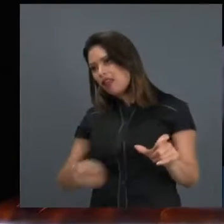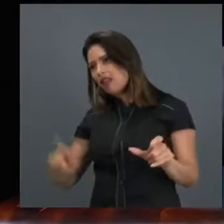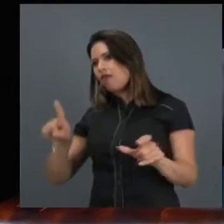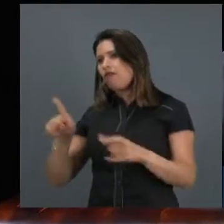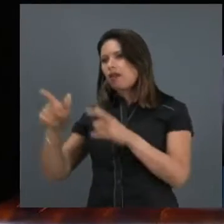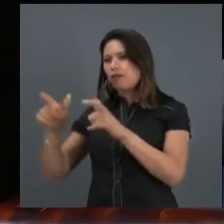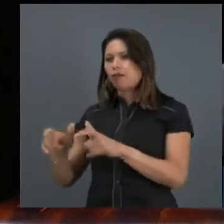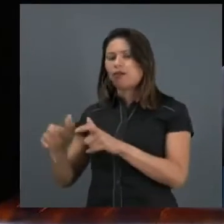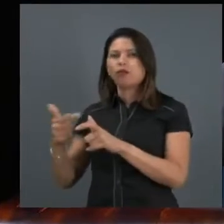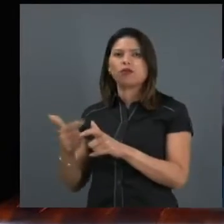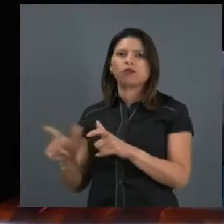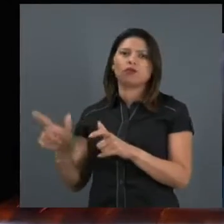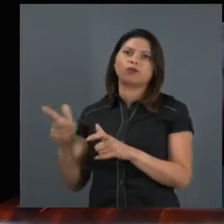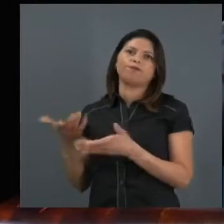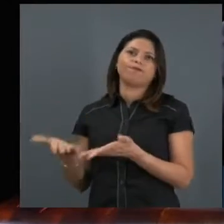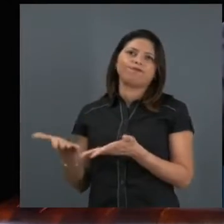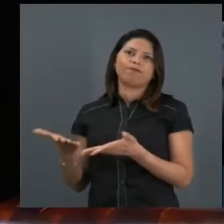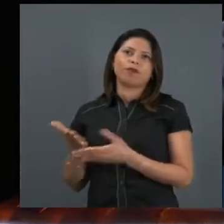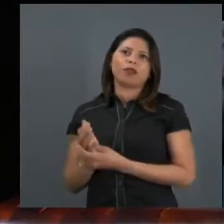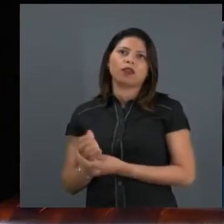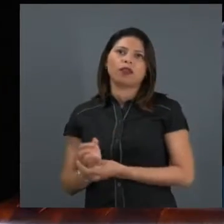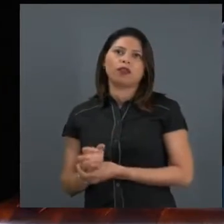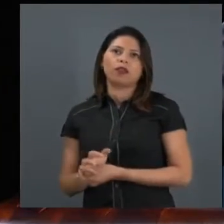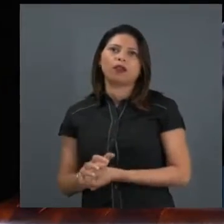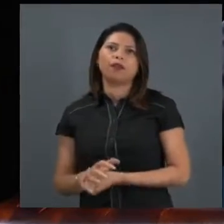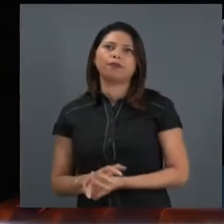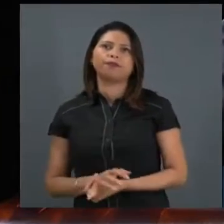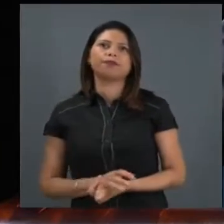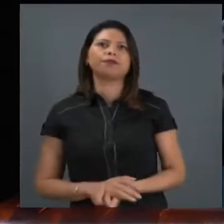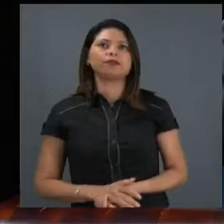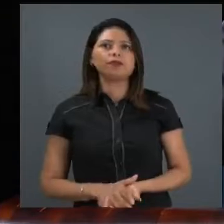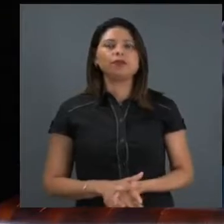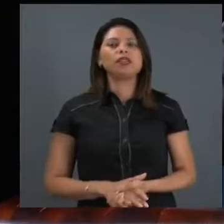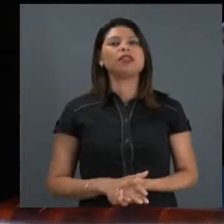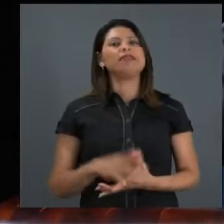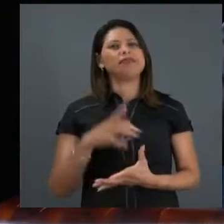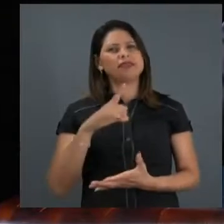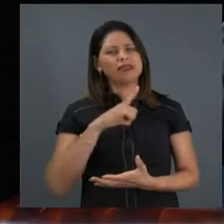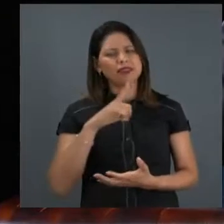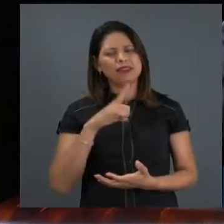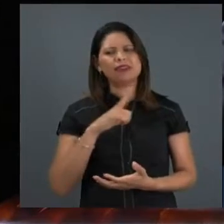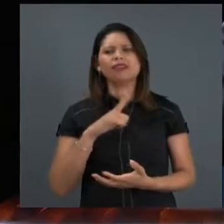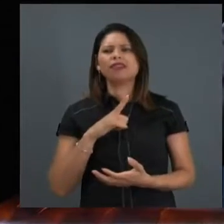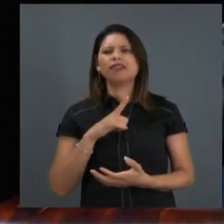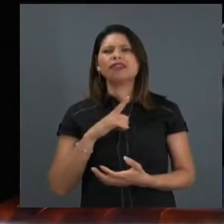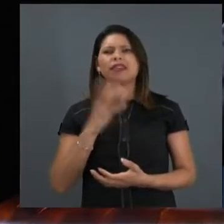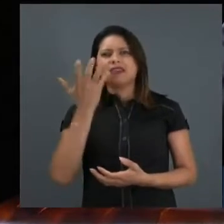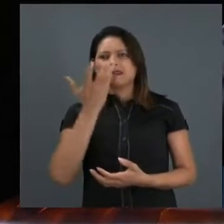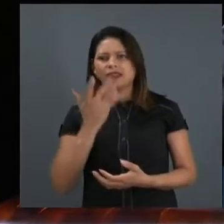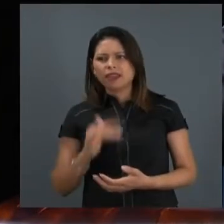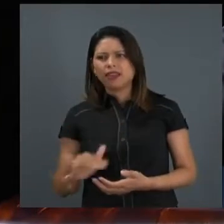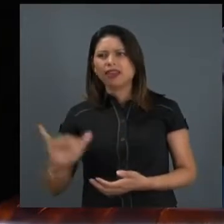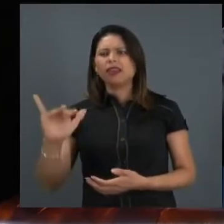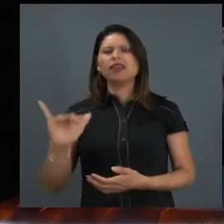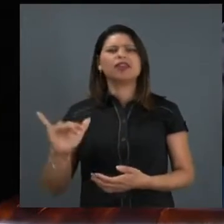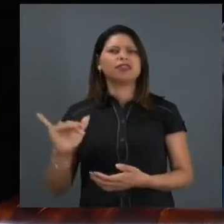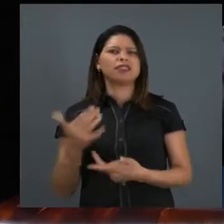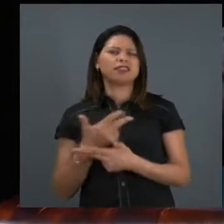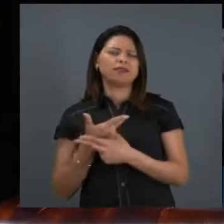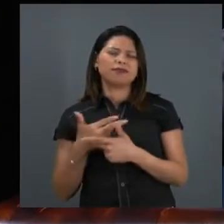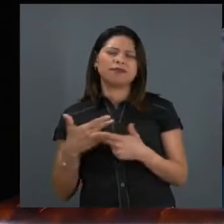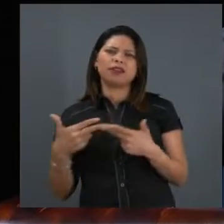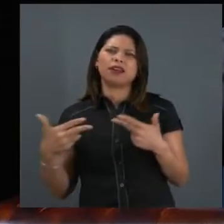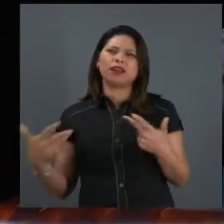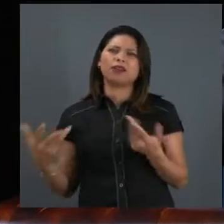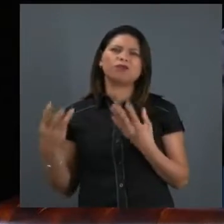recolhê-los. Por isso que tem muita criança. A UBRA mandou recentemente para mim, mandou hoje